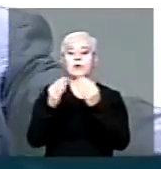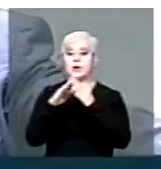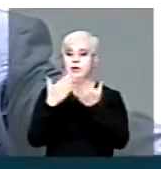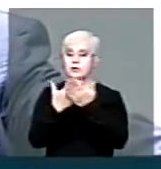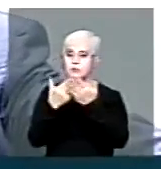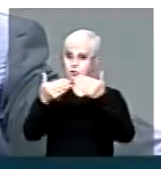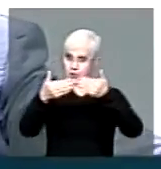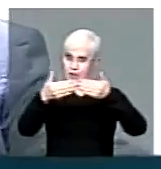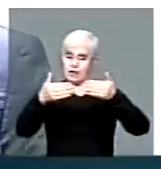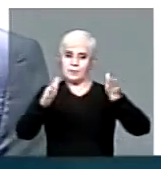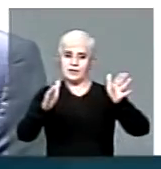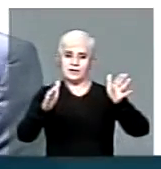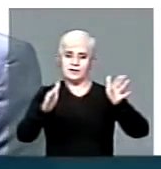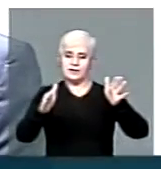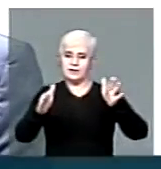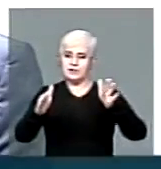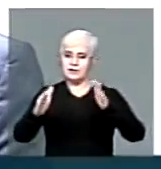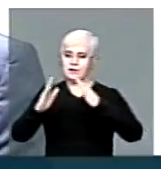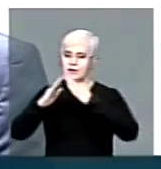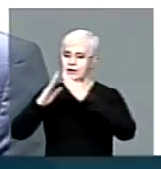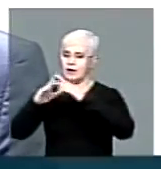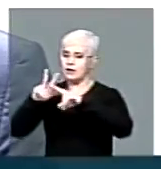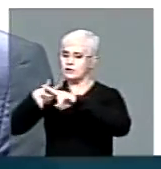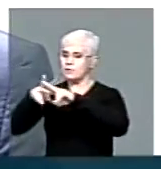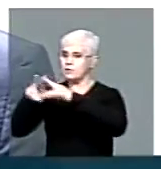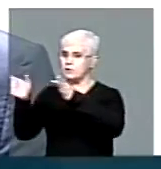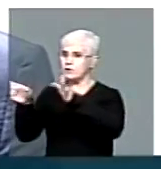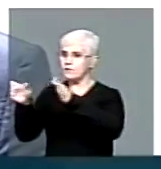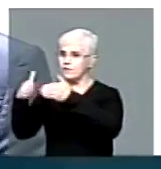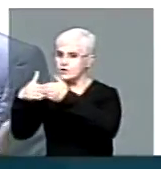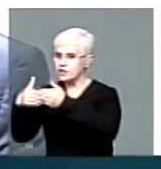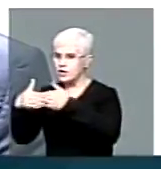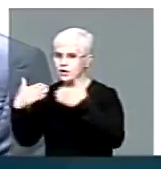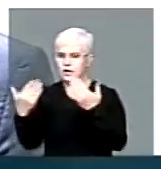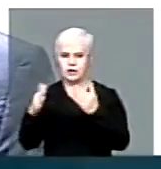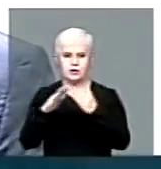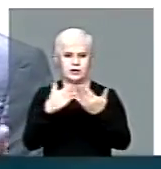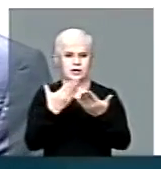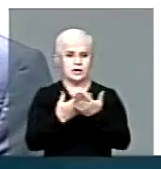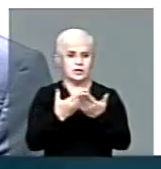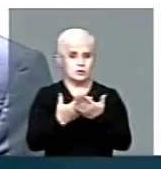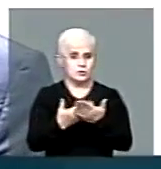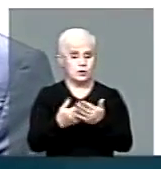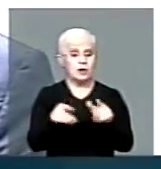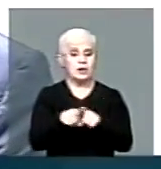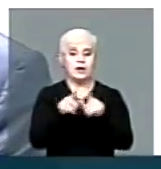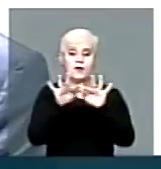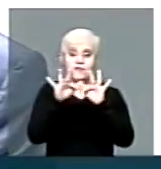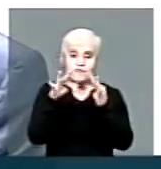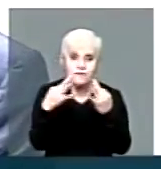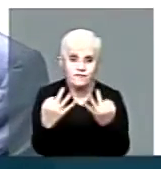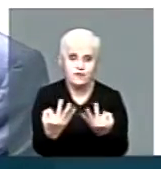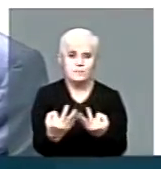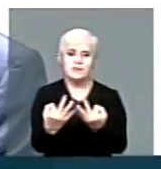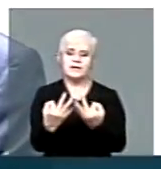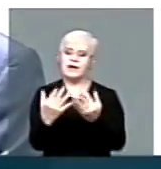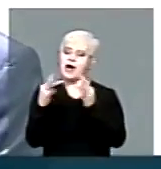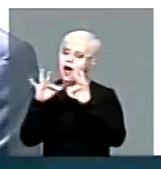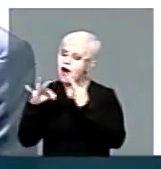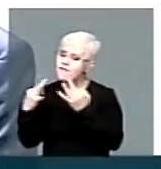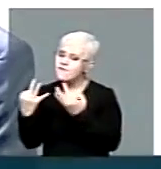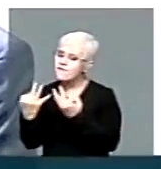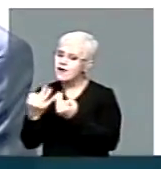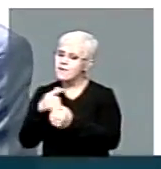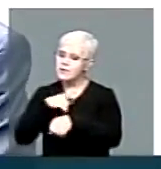e fechai as prisões. Agora não só a escola, agora é o lar, é a família. É aquele lar que tem